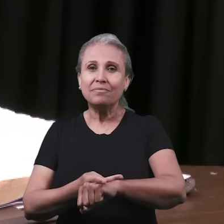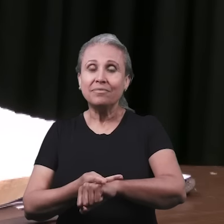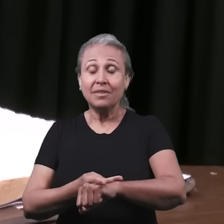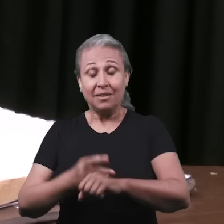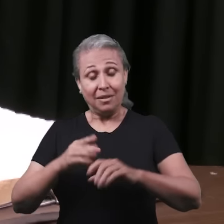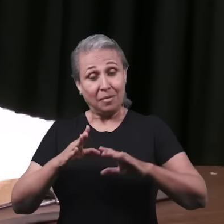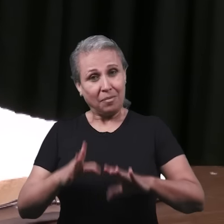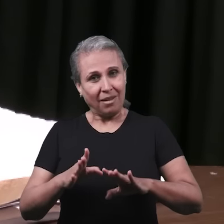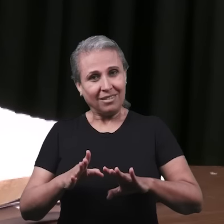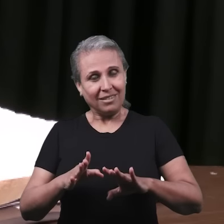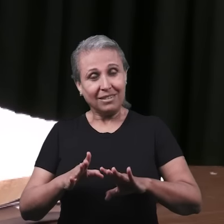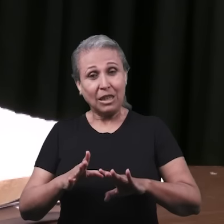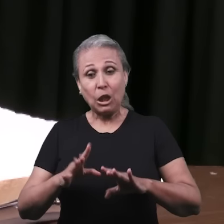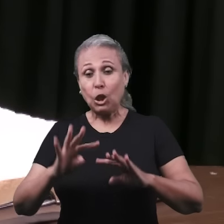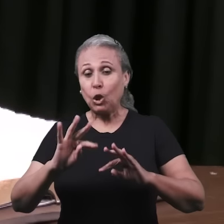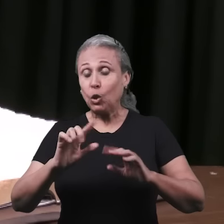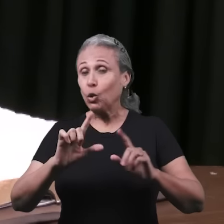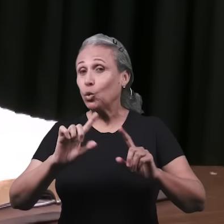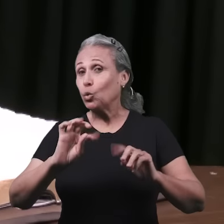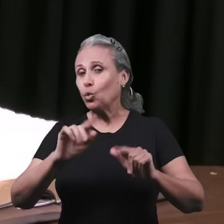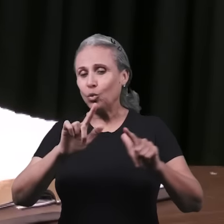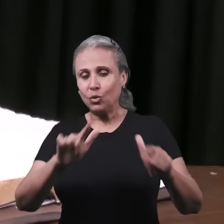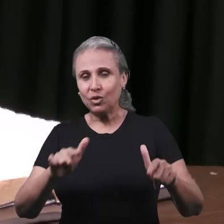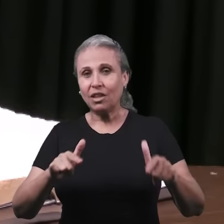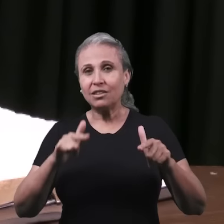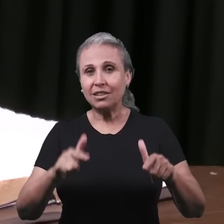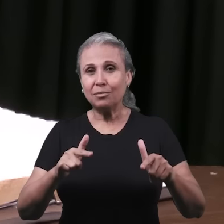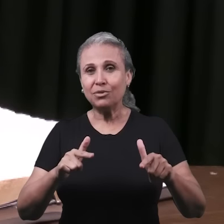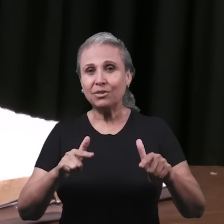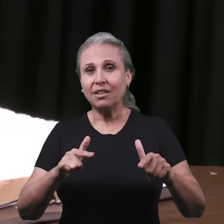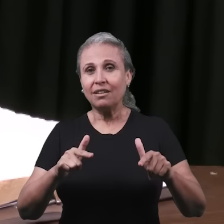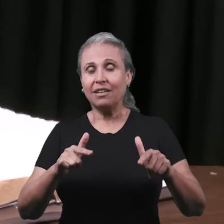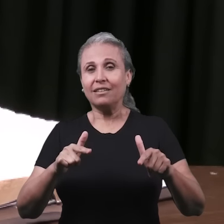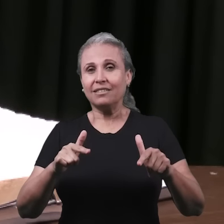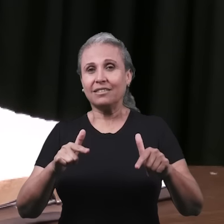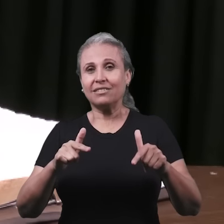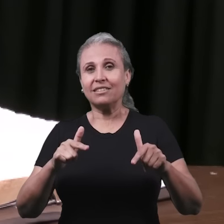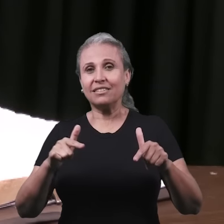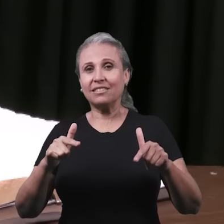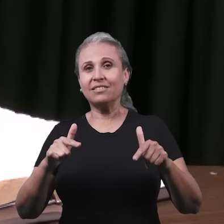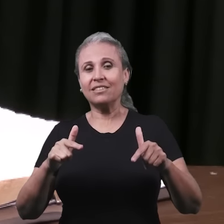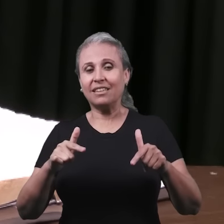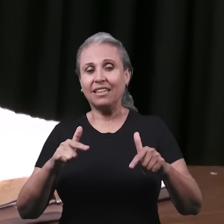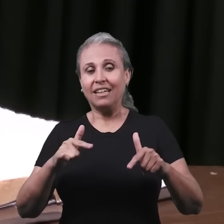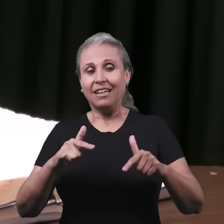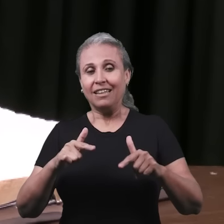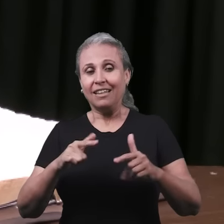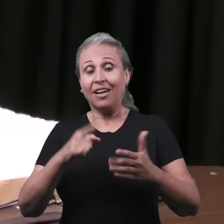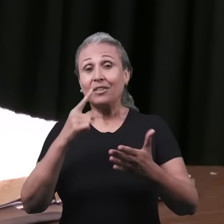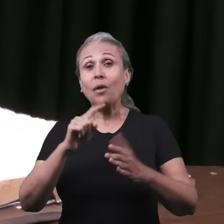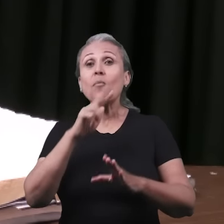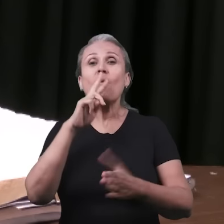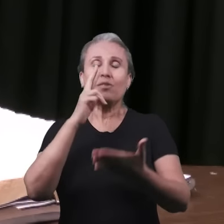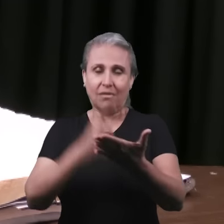consequências foram as piores possíveis. Então nós vemos que há um preço a ser